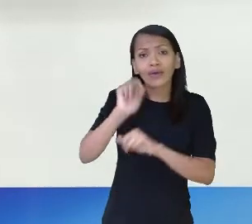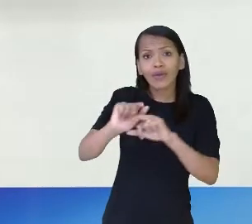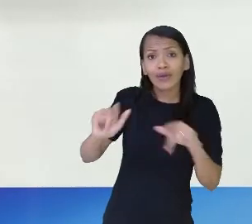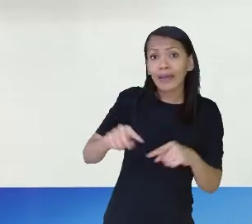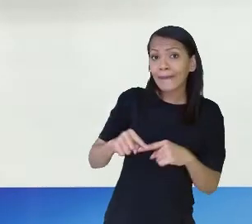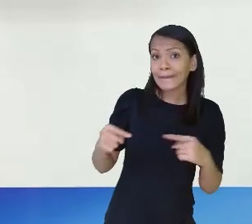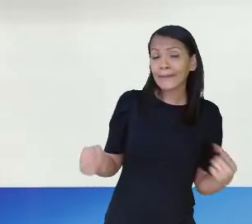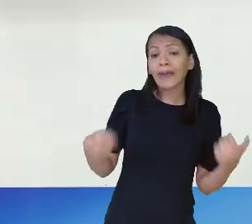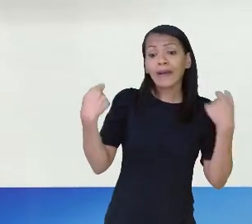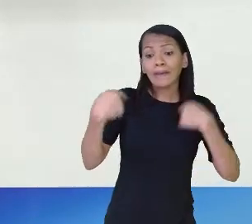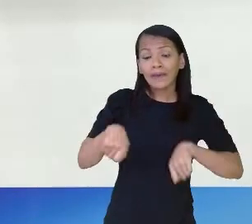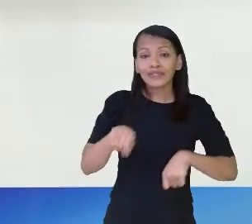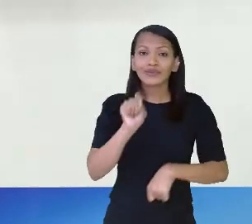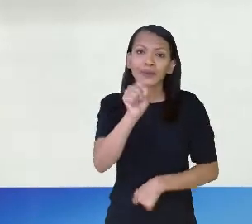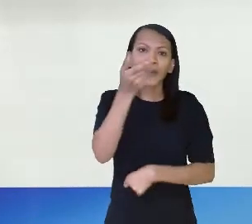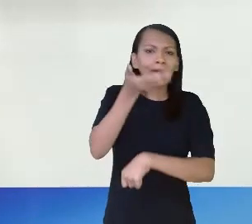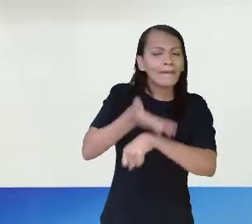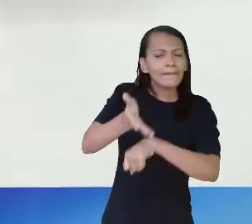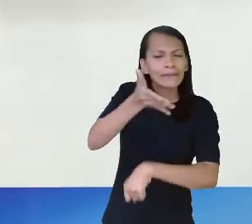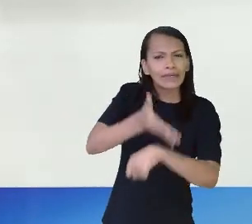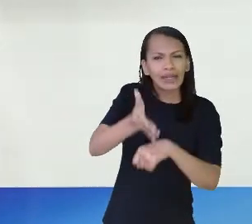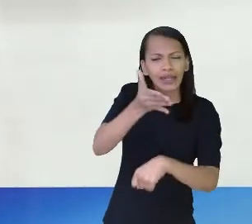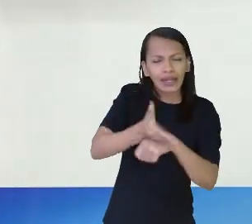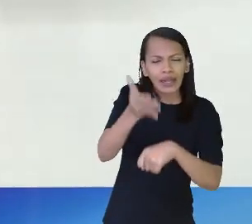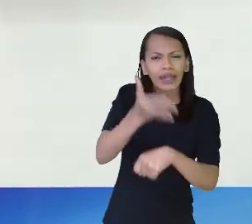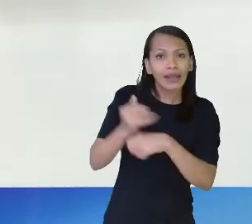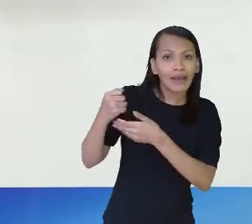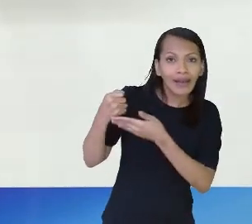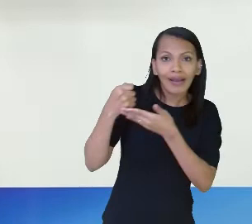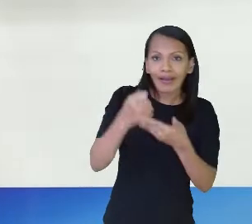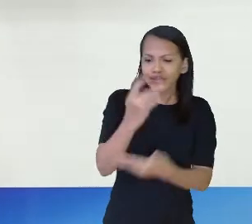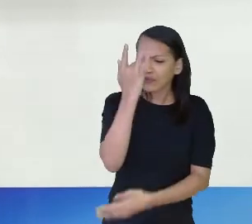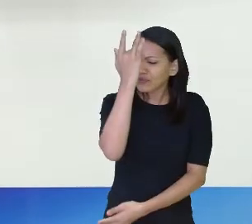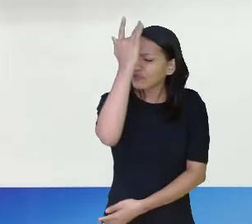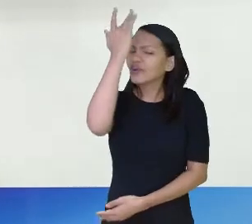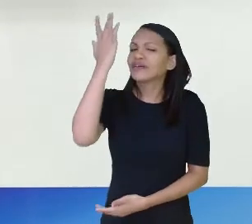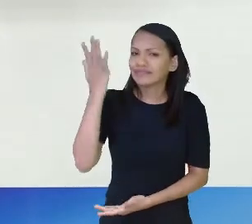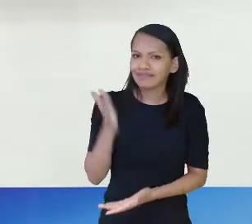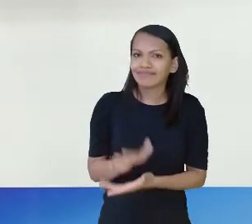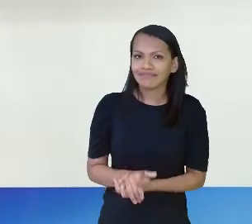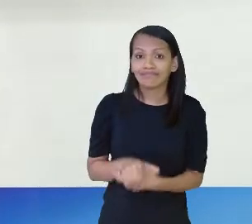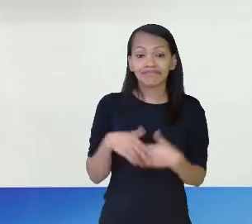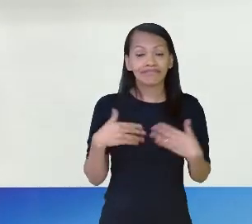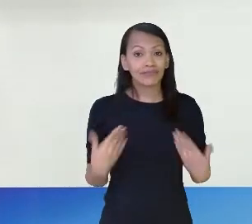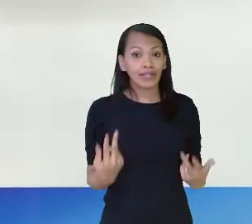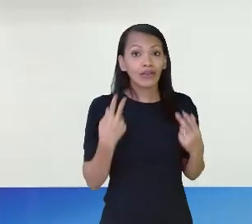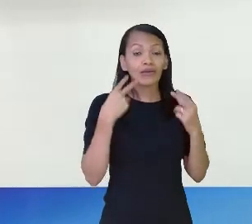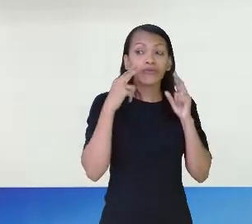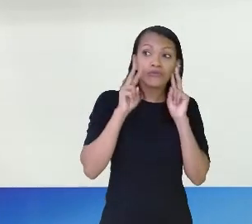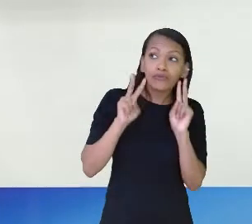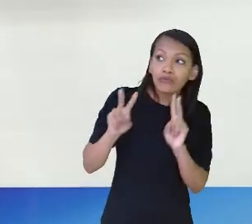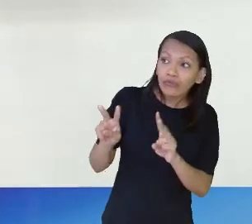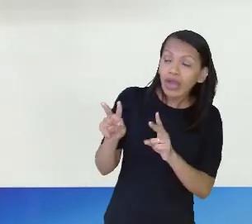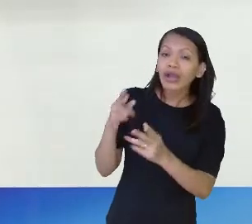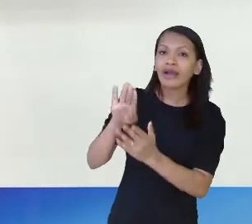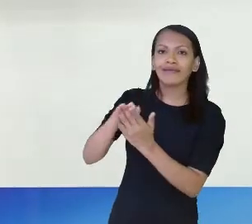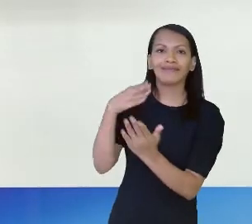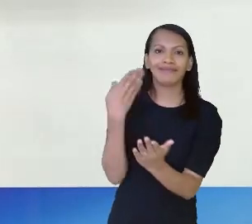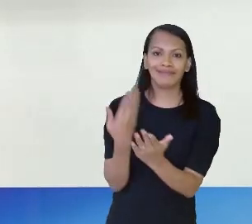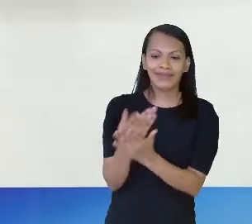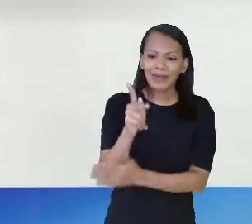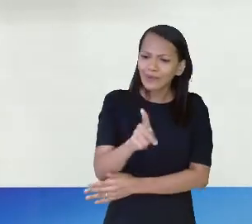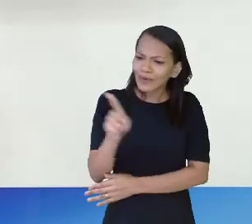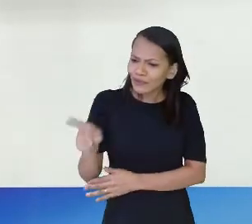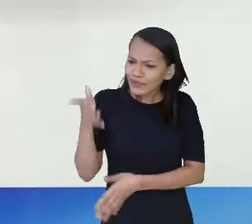mas é a prática que vai te ajudar a ter mais facilidade, certo? Então, preste atenção na escola, quando a